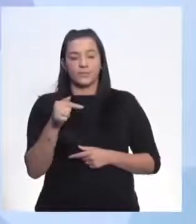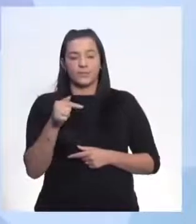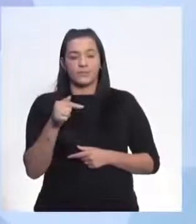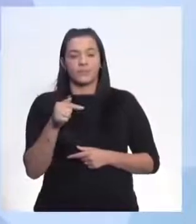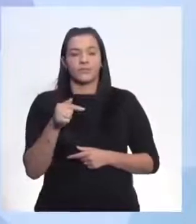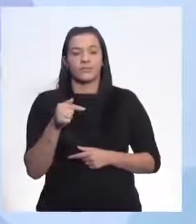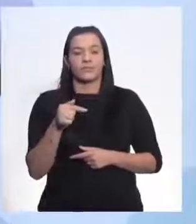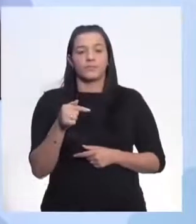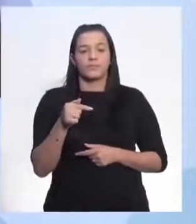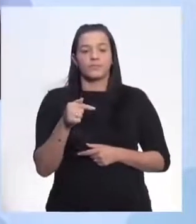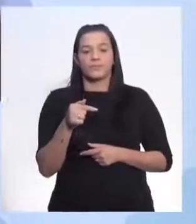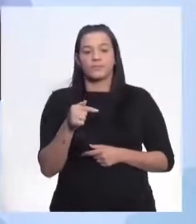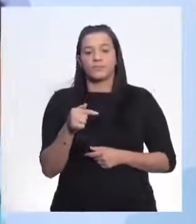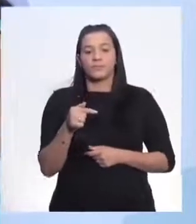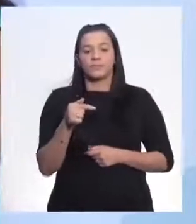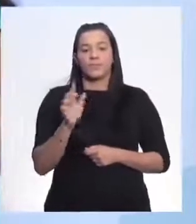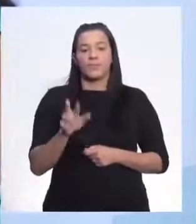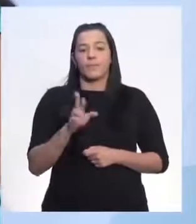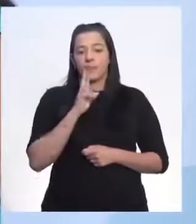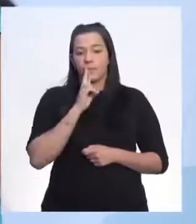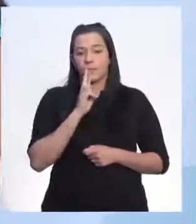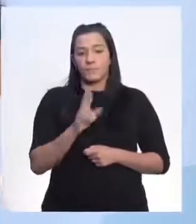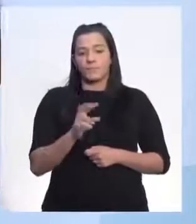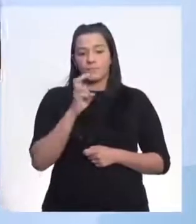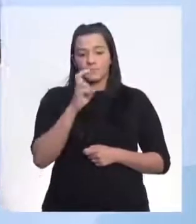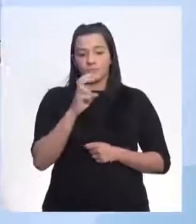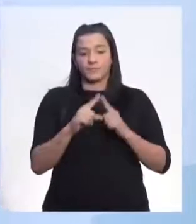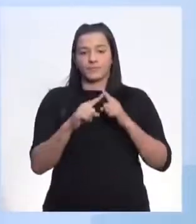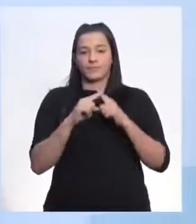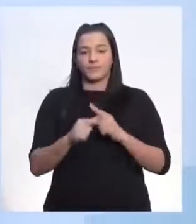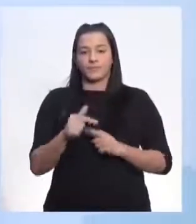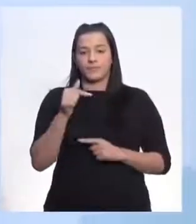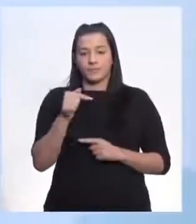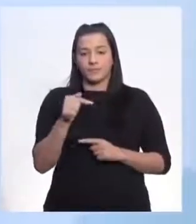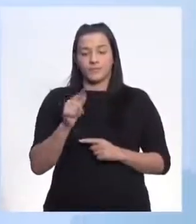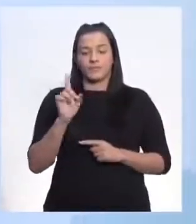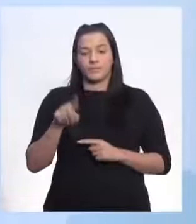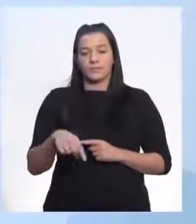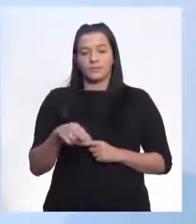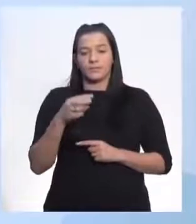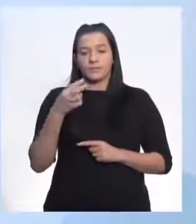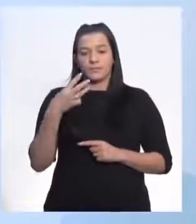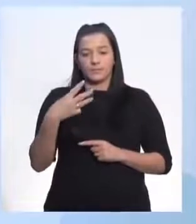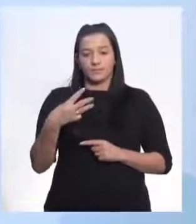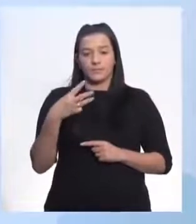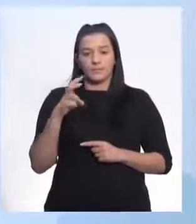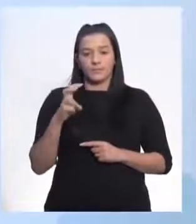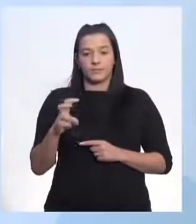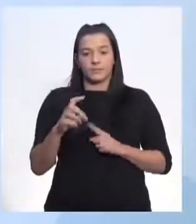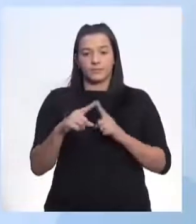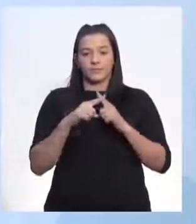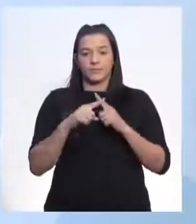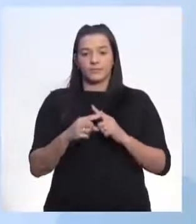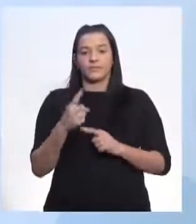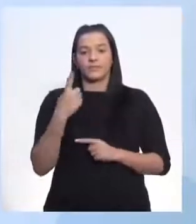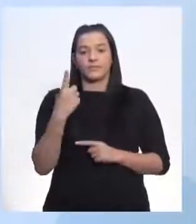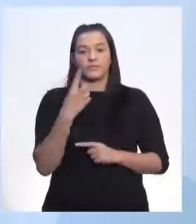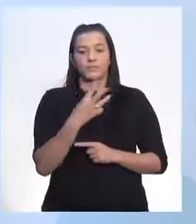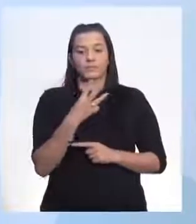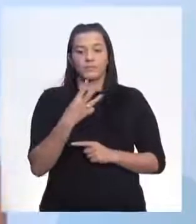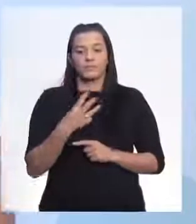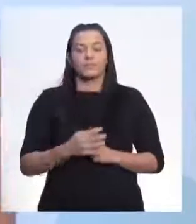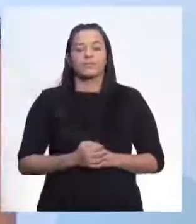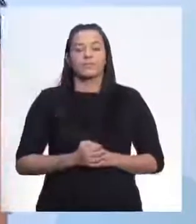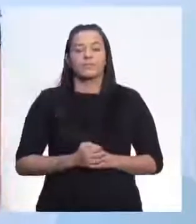7. E aí nós vamos ficar com 5 vezes 7, 35 vezes 13.